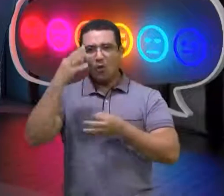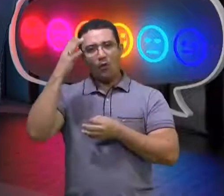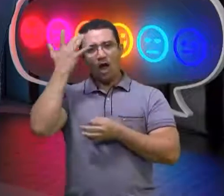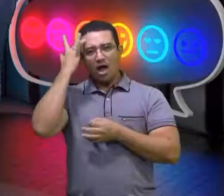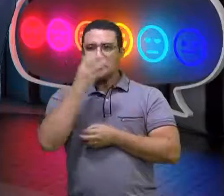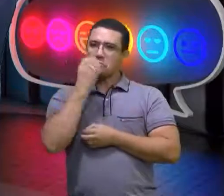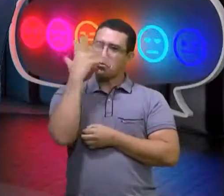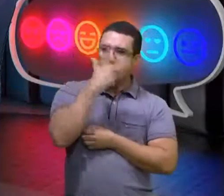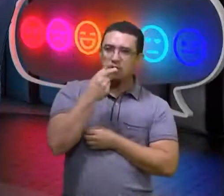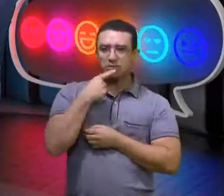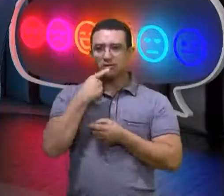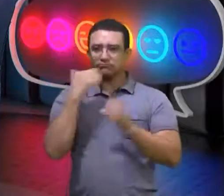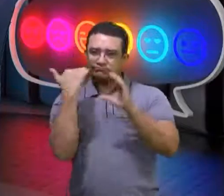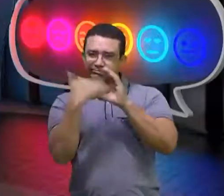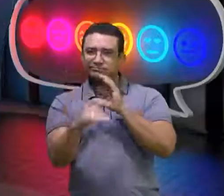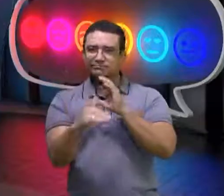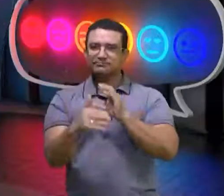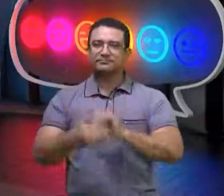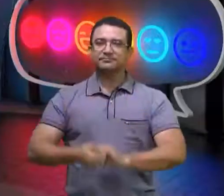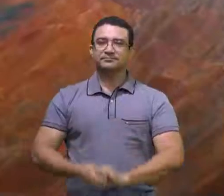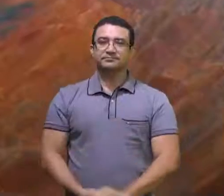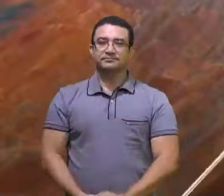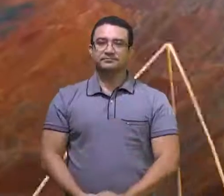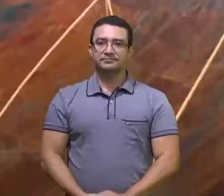rochosa e esse parque. Vamos ver aí no nosso vídeo.